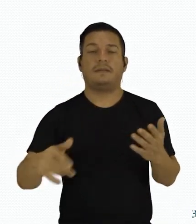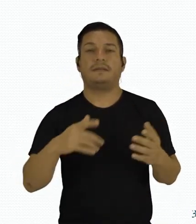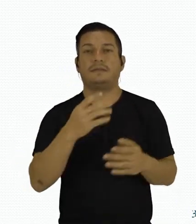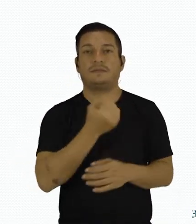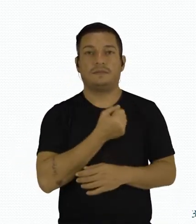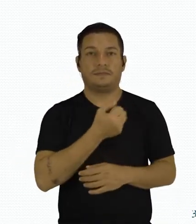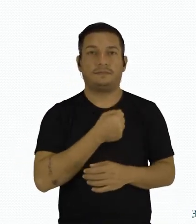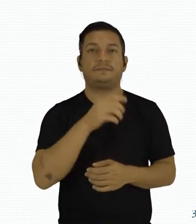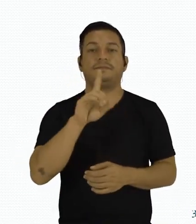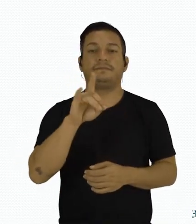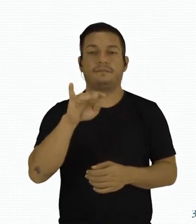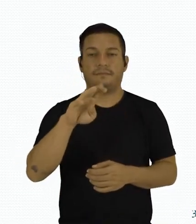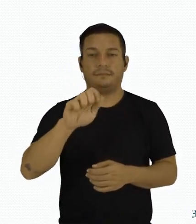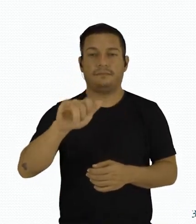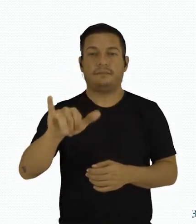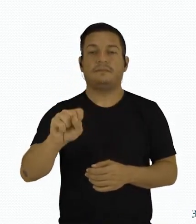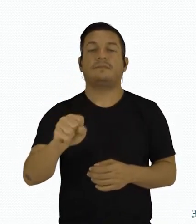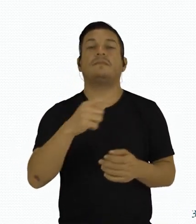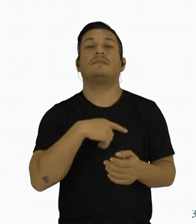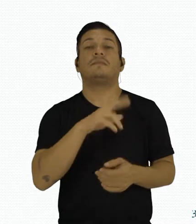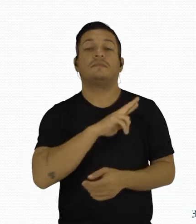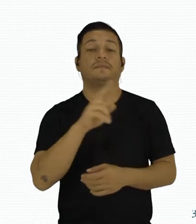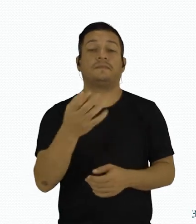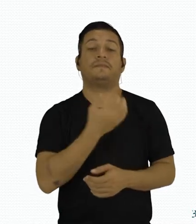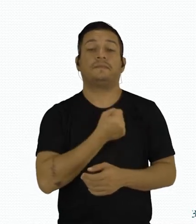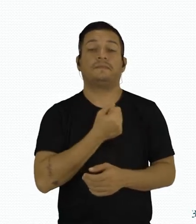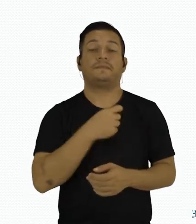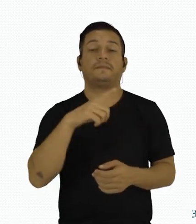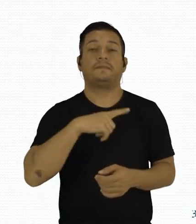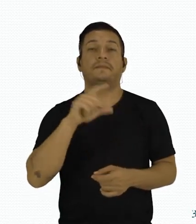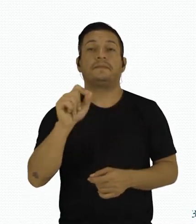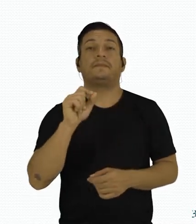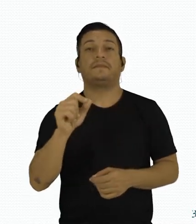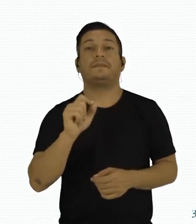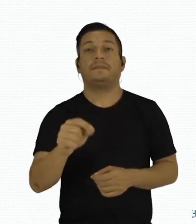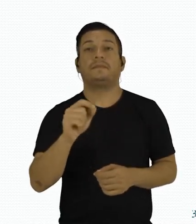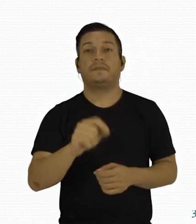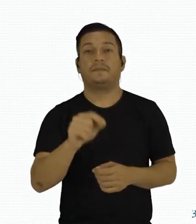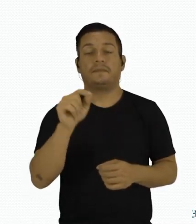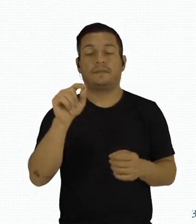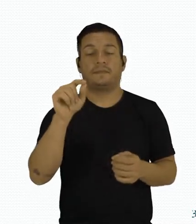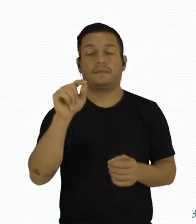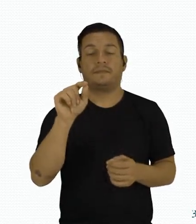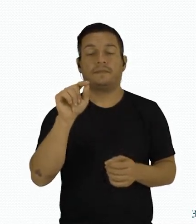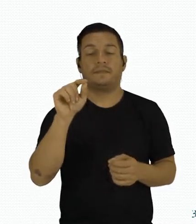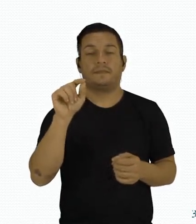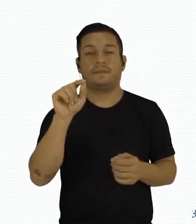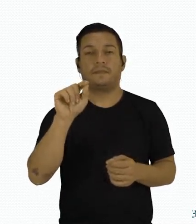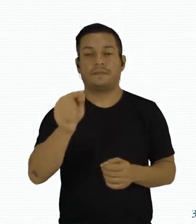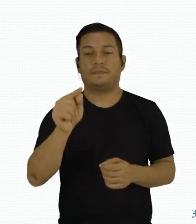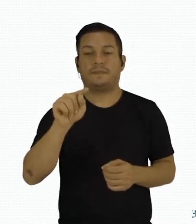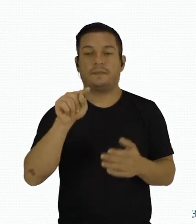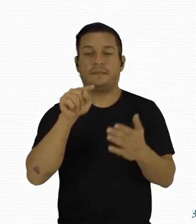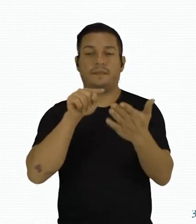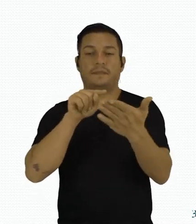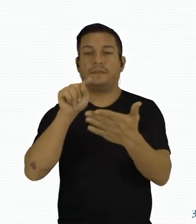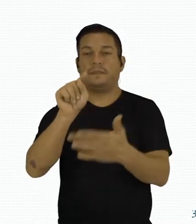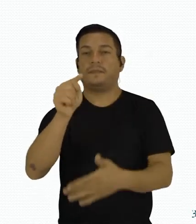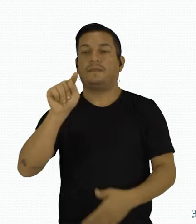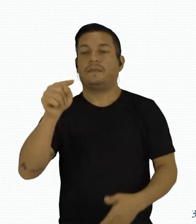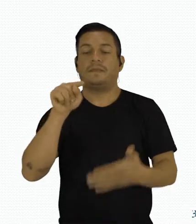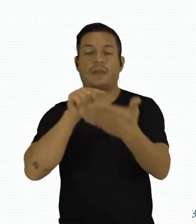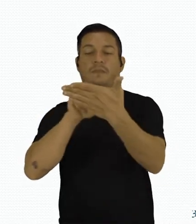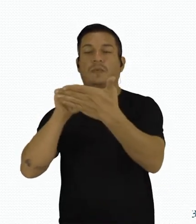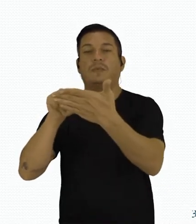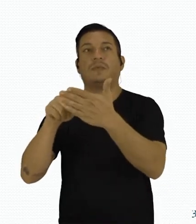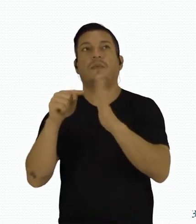decimais. Na representação desses números, geralmente vão vir reticências no final, né? Você já percebeu que reticências aqui faz parte da